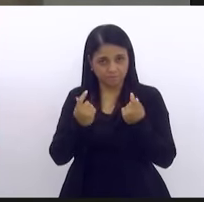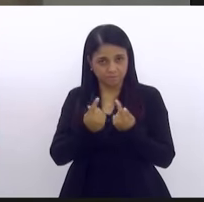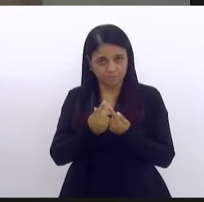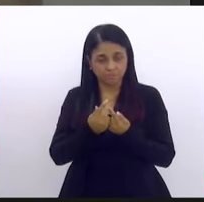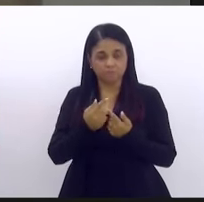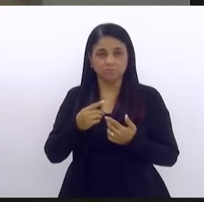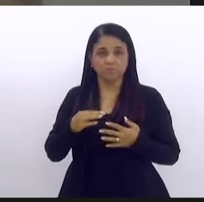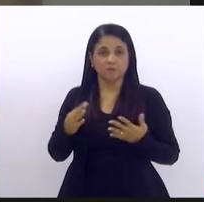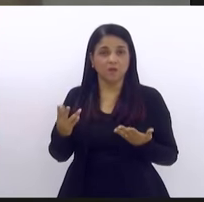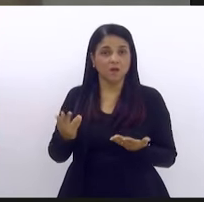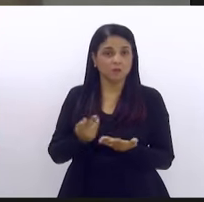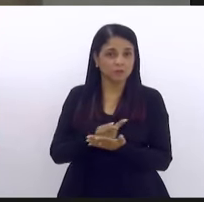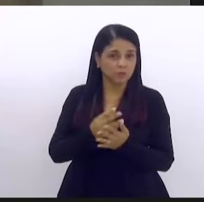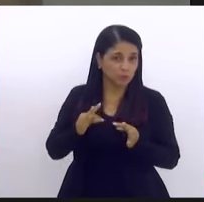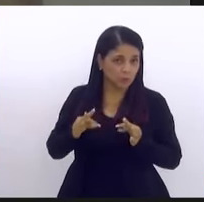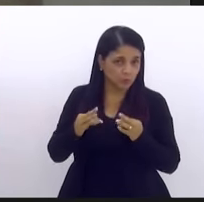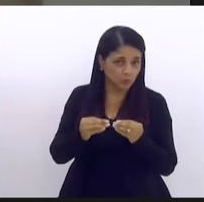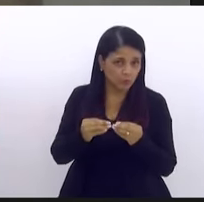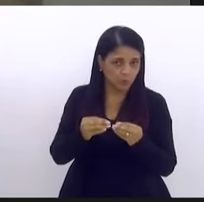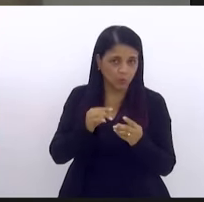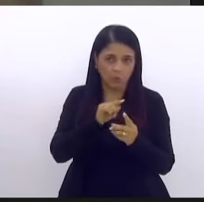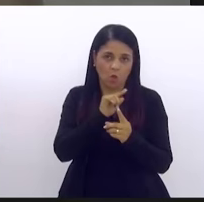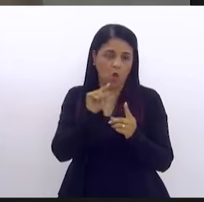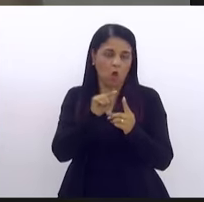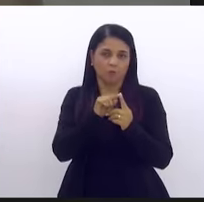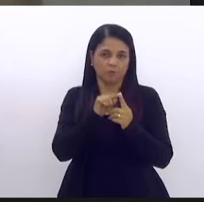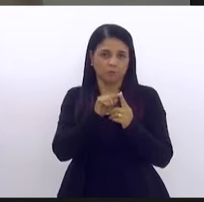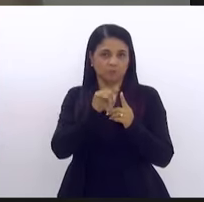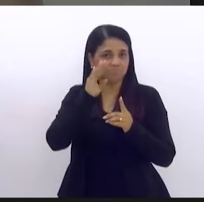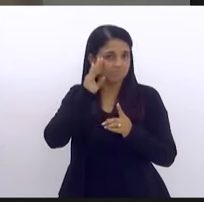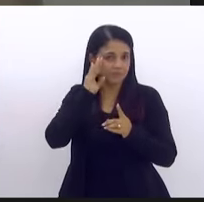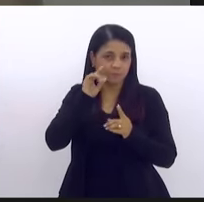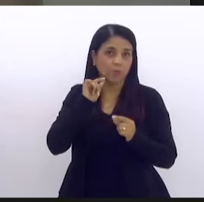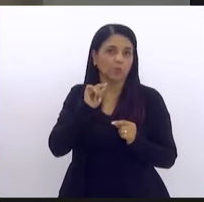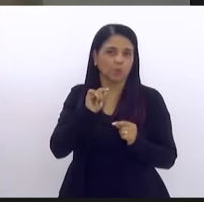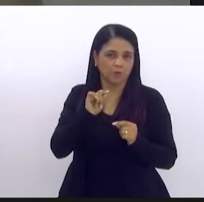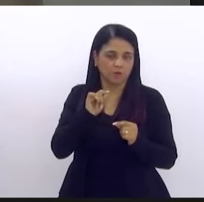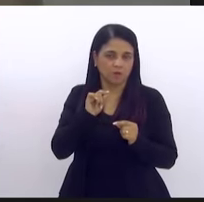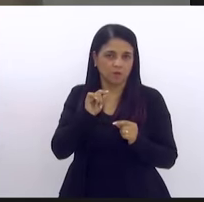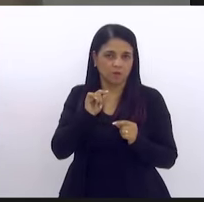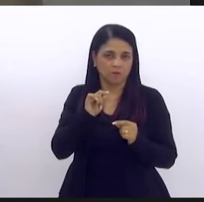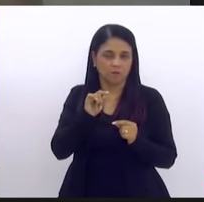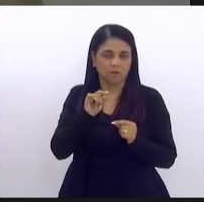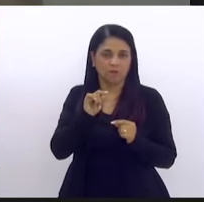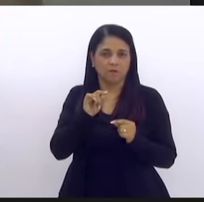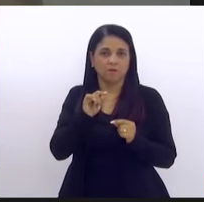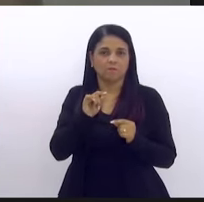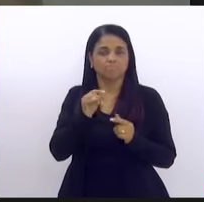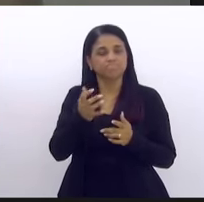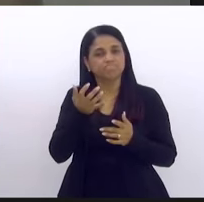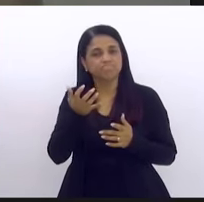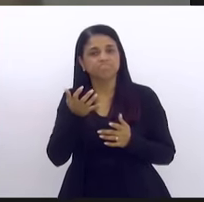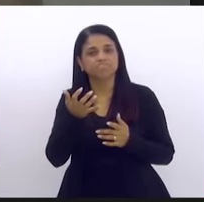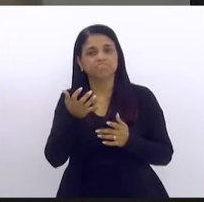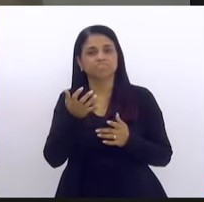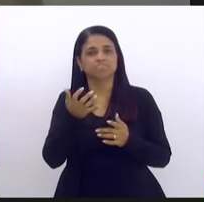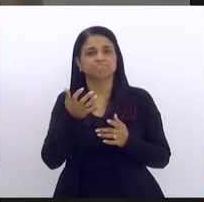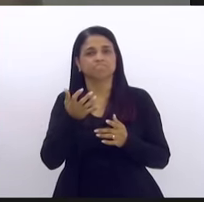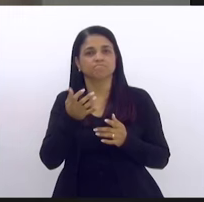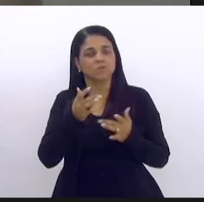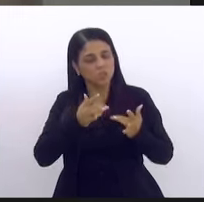acontecendo, pode não ser o ideal, mas é o que é possível nesse momento, e a gente quer aqui